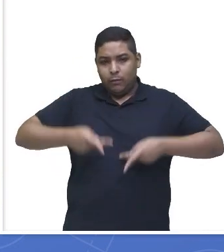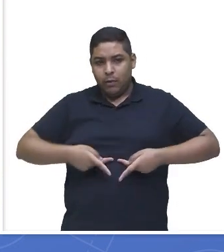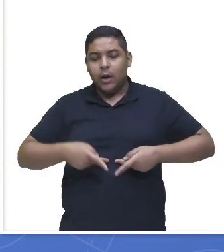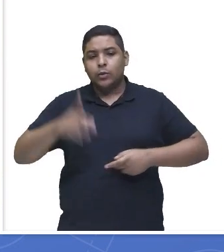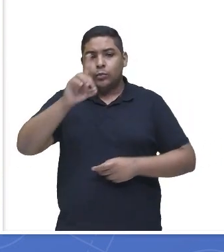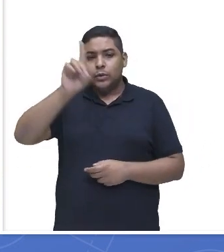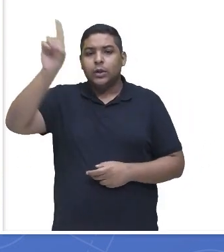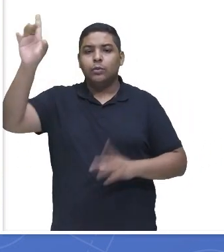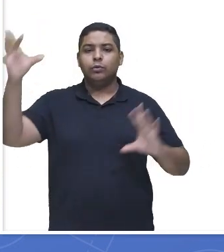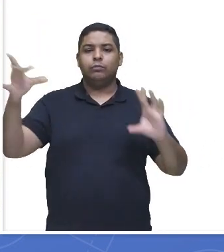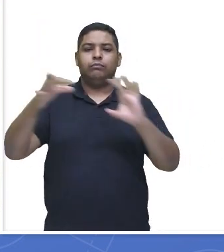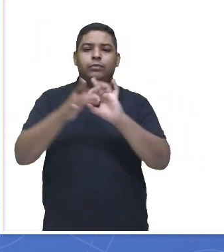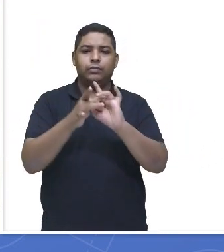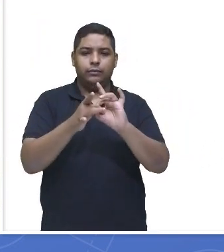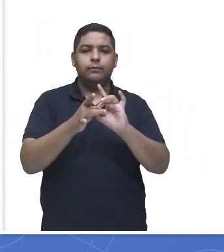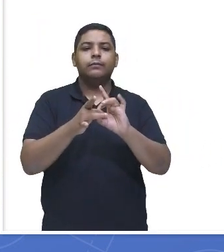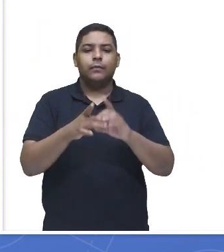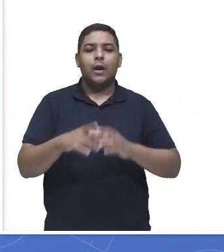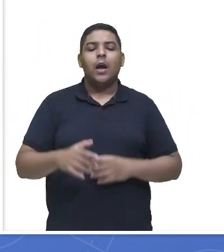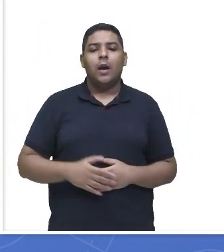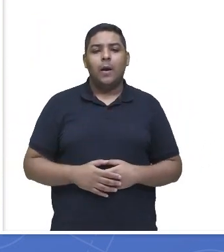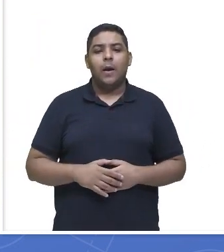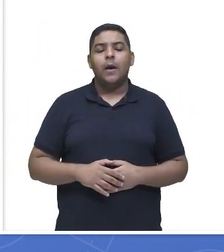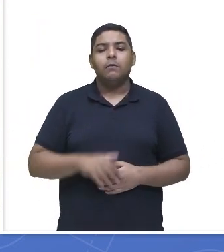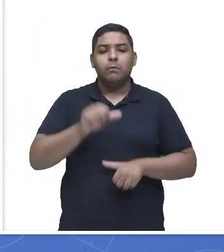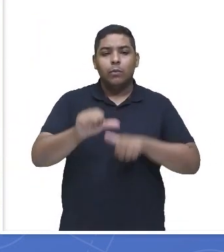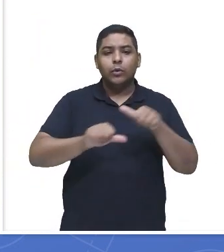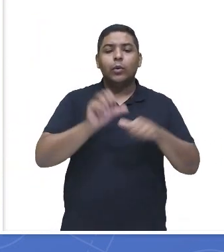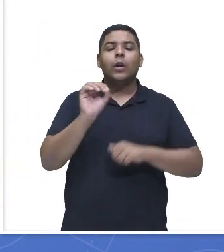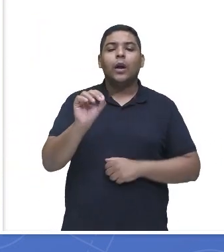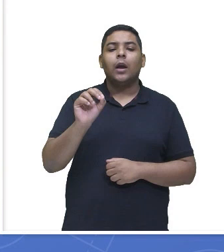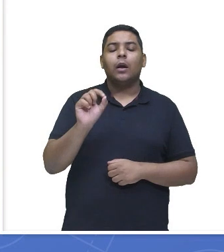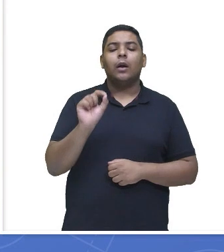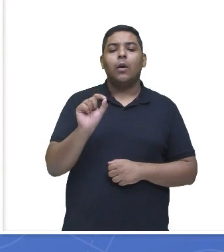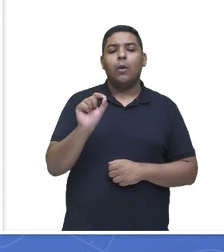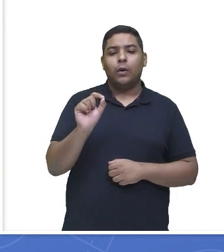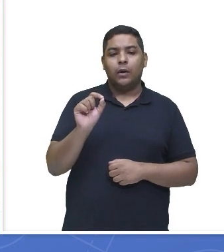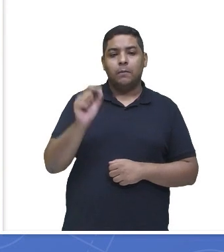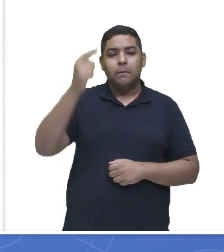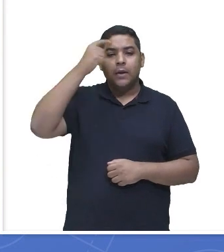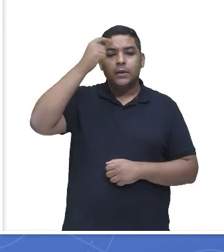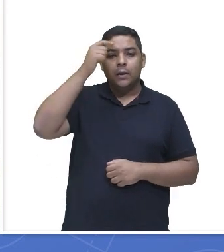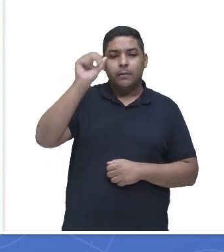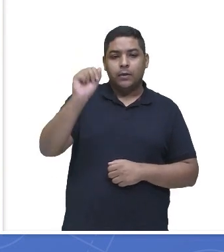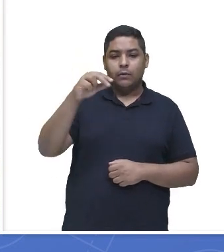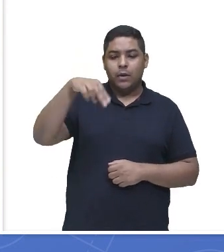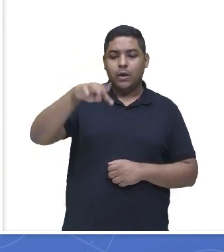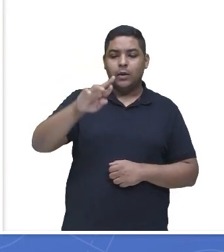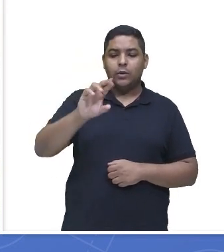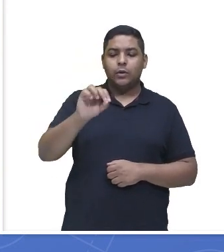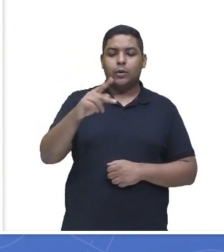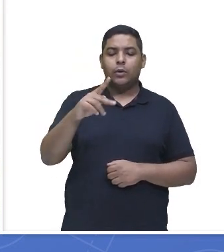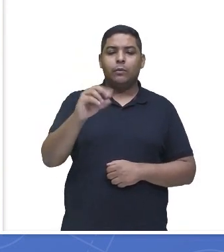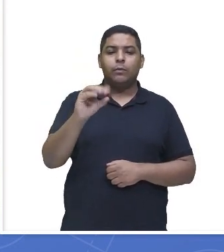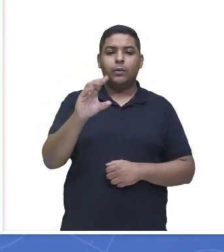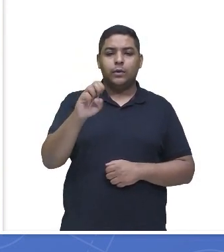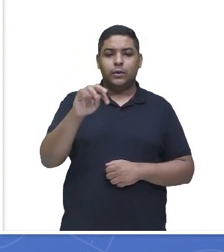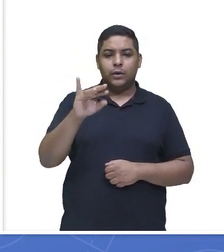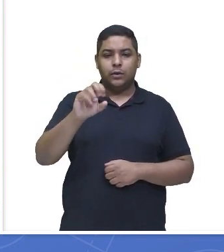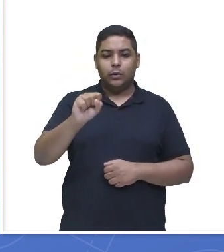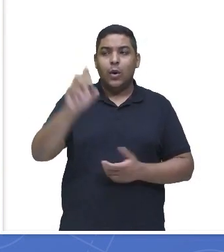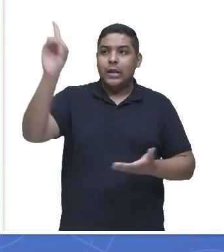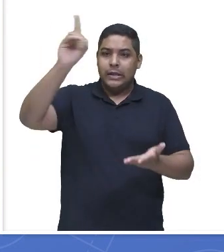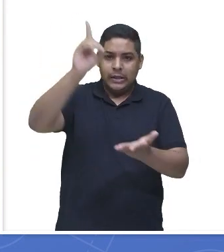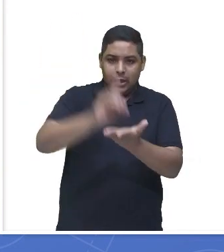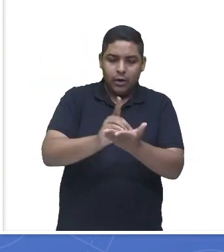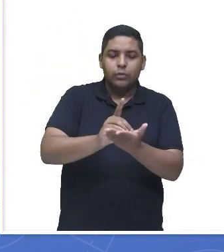pensamento antropocêntrico. Lembra? Alguém respondeu isso daí, né? Estava muito voltado para Deus e agora vai ser mais voltado para o homem.